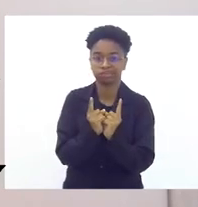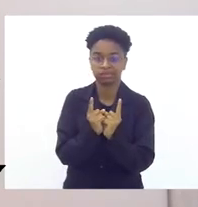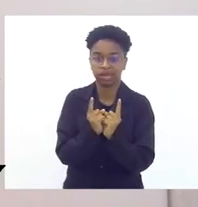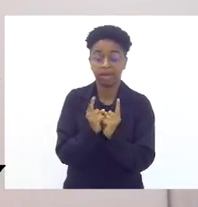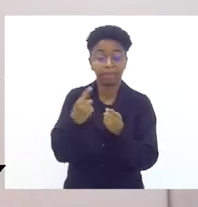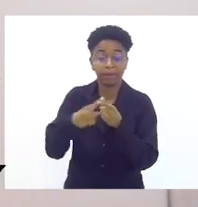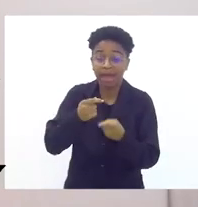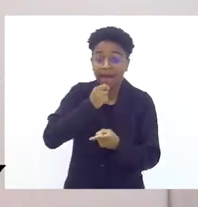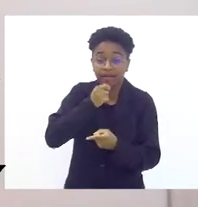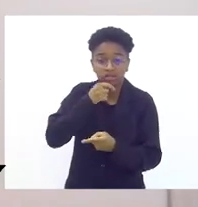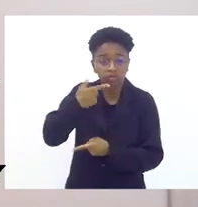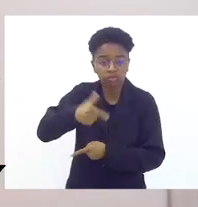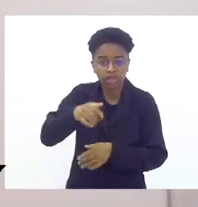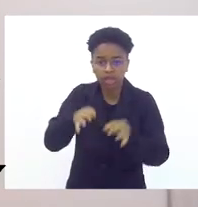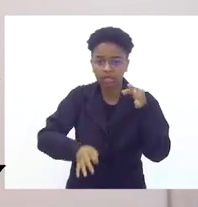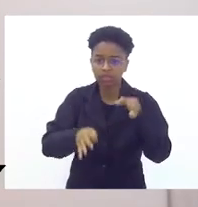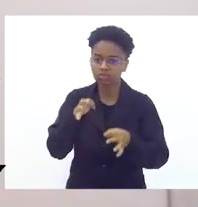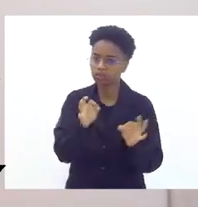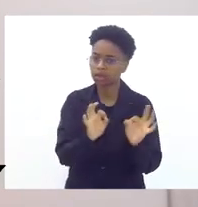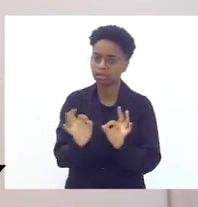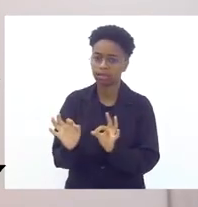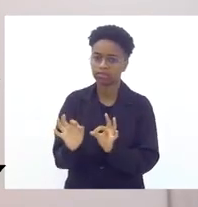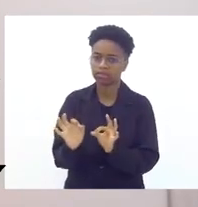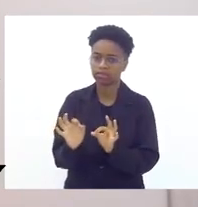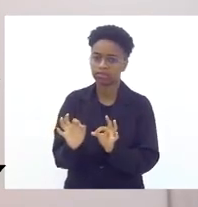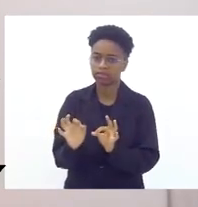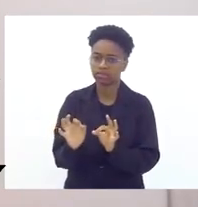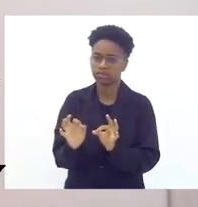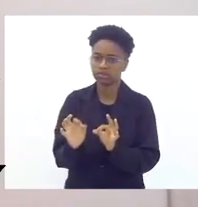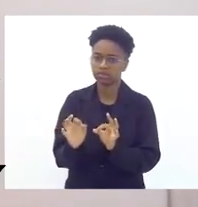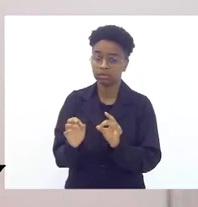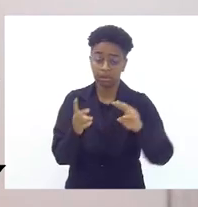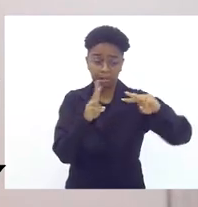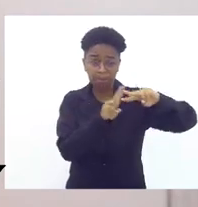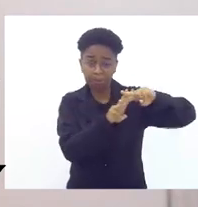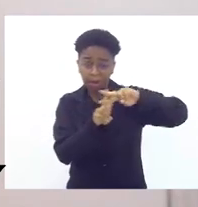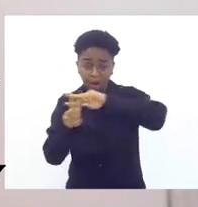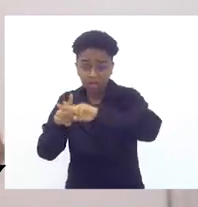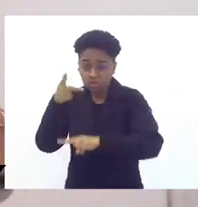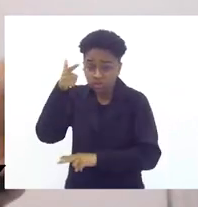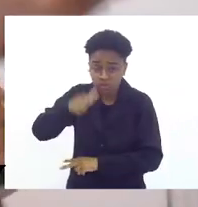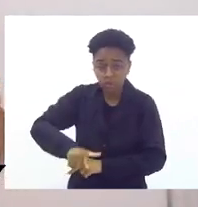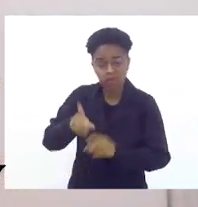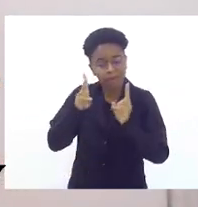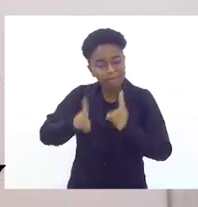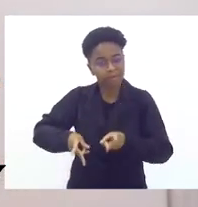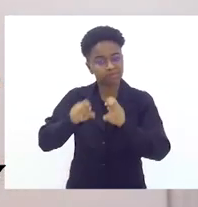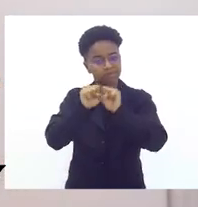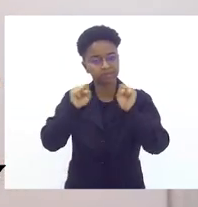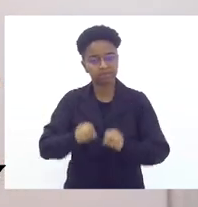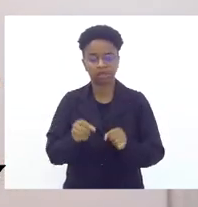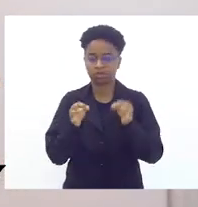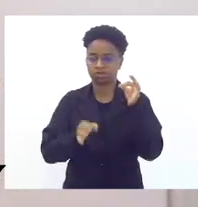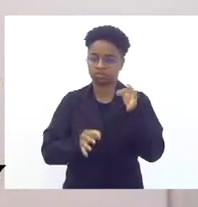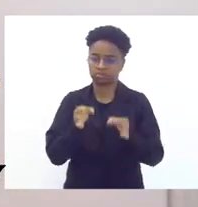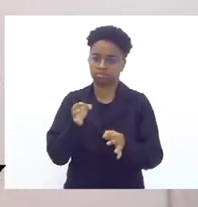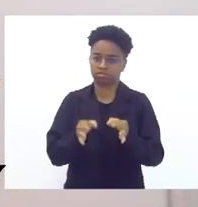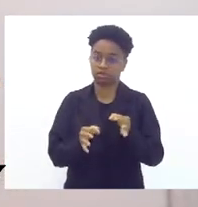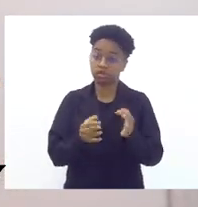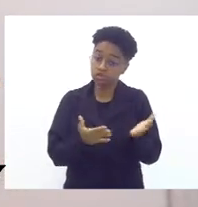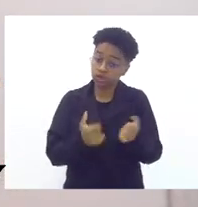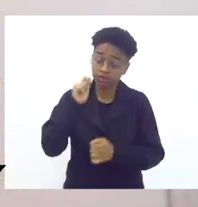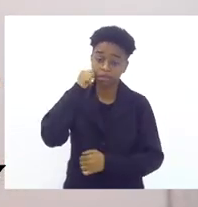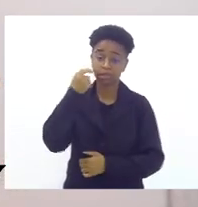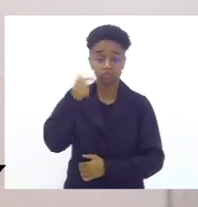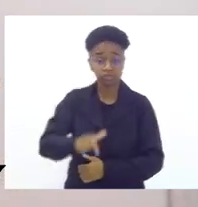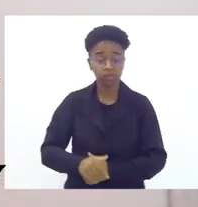sem julgamento é esse o cárcere que tá aprendendo de novo com esse sistema de Justiça jovens